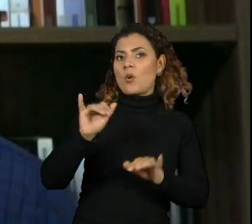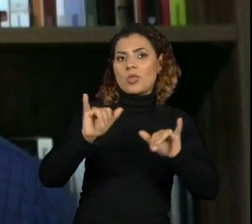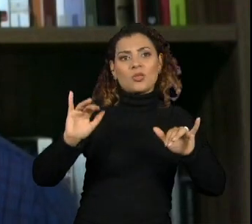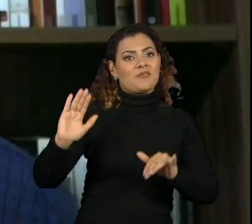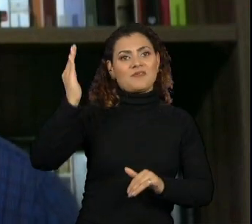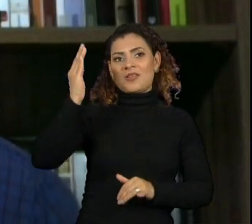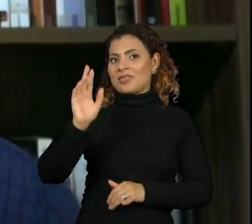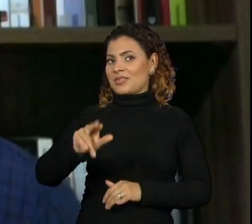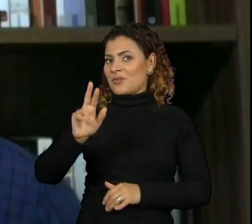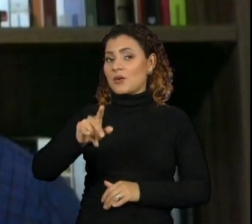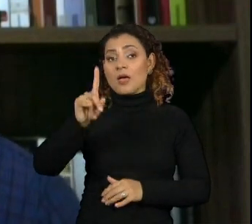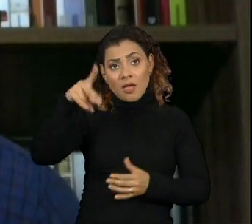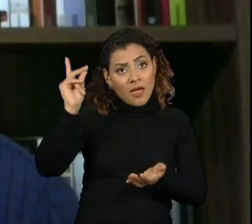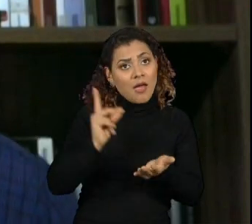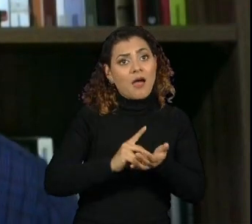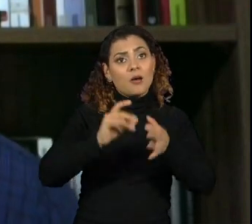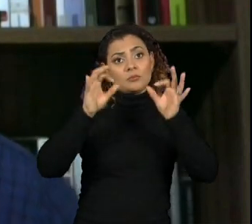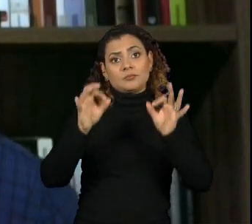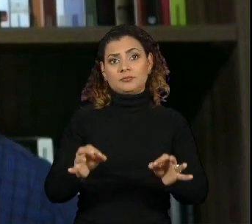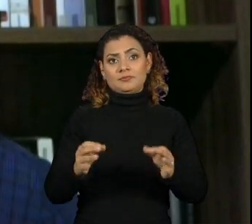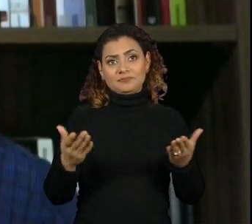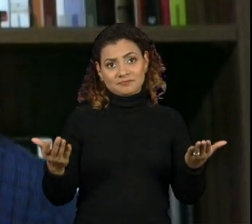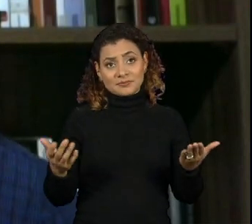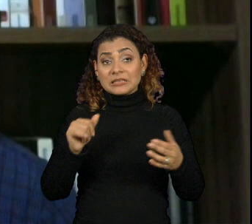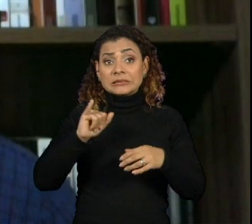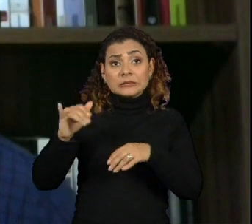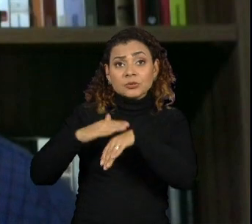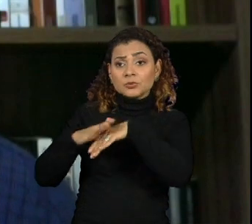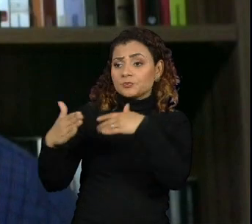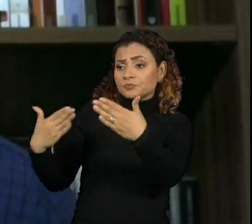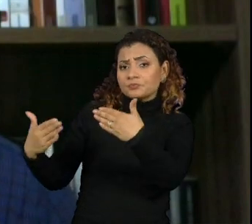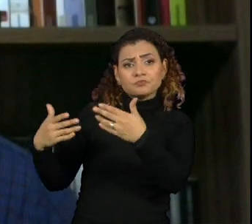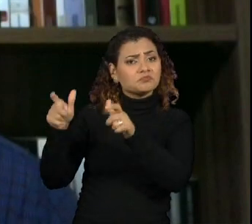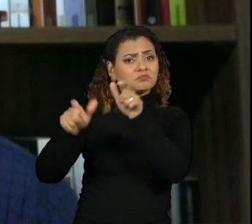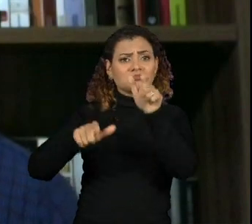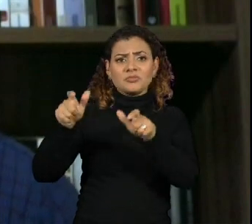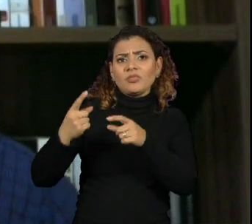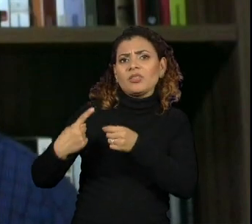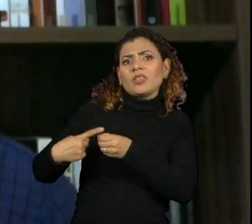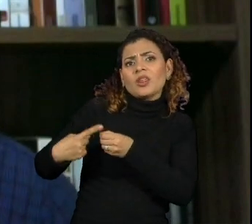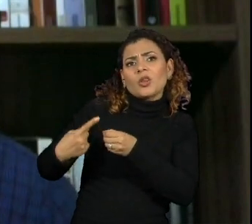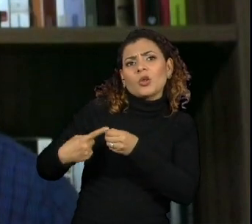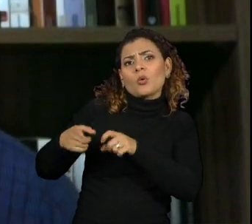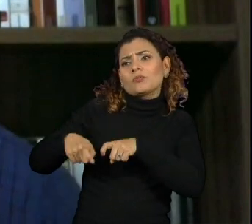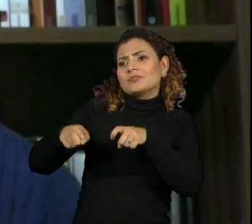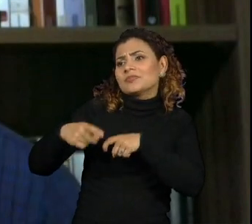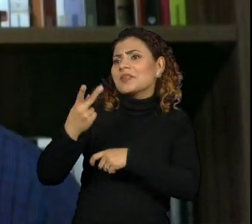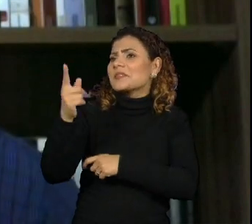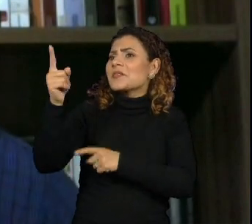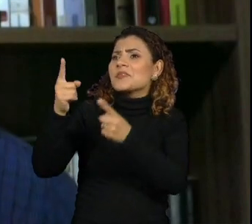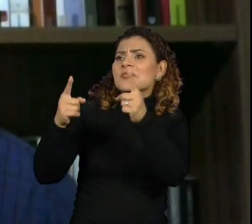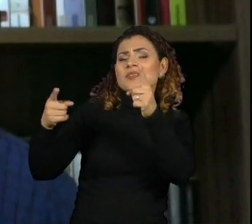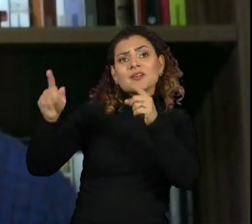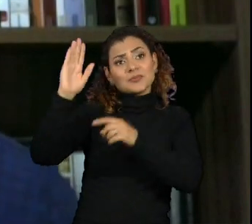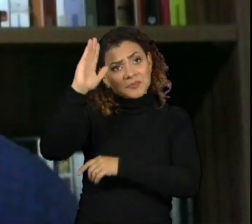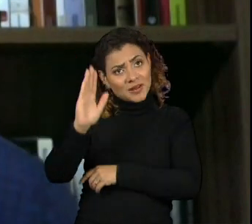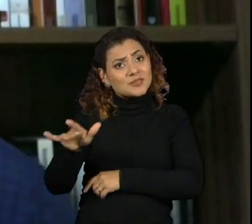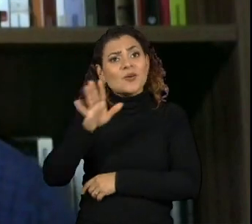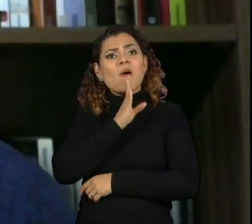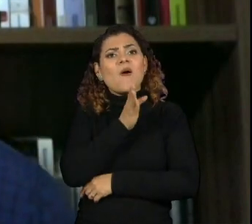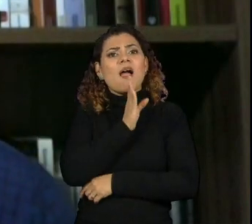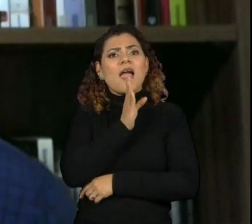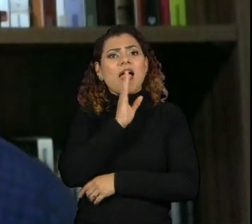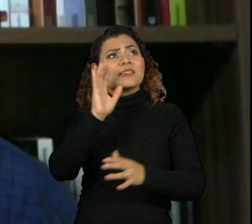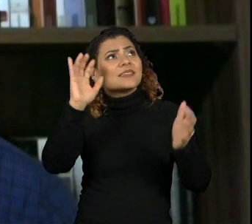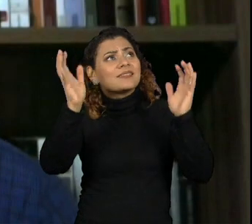isso é absolutamente real. Se você conversar com qualquer pessoa no interior do Brasil, elas que conhecem o tempo